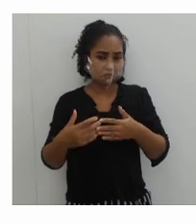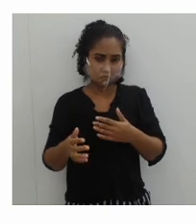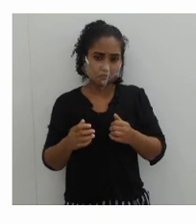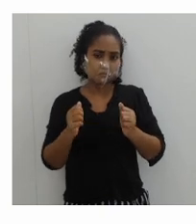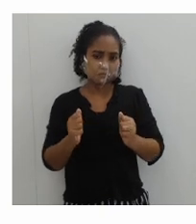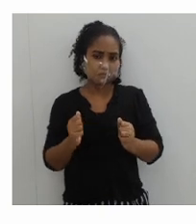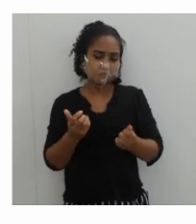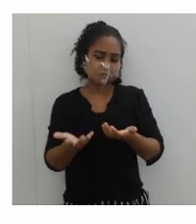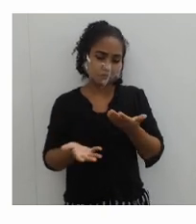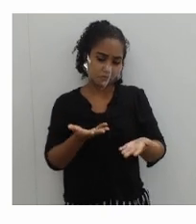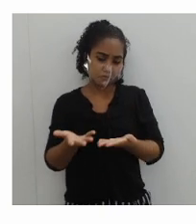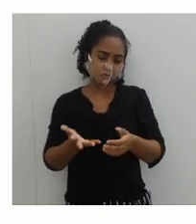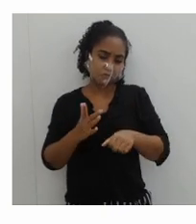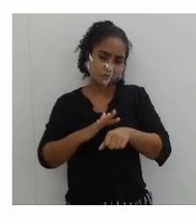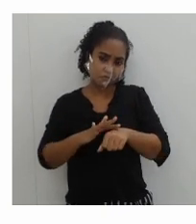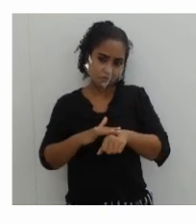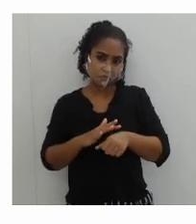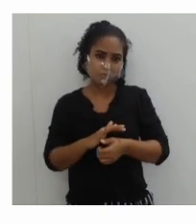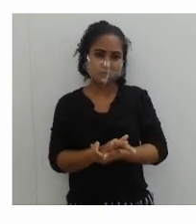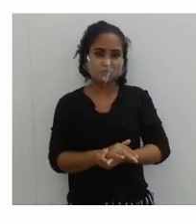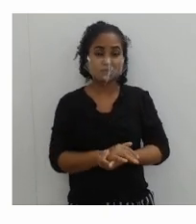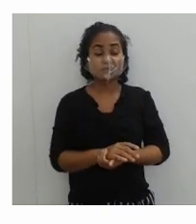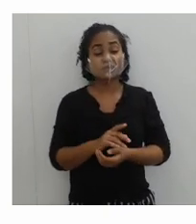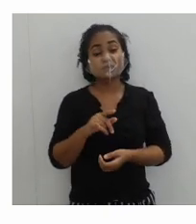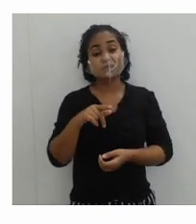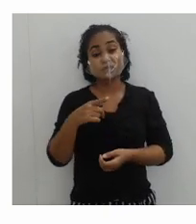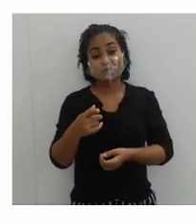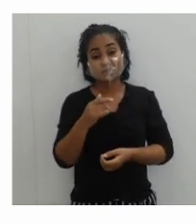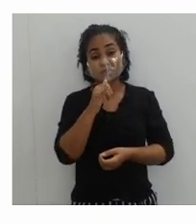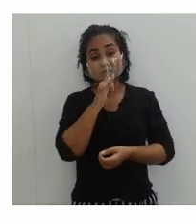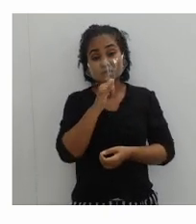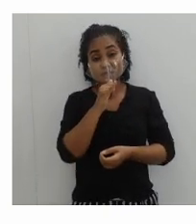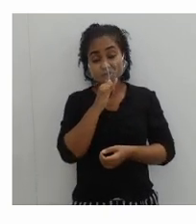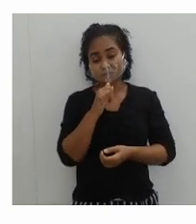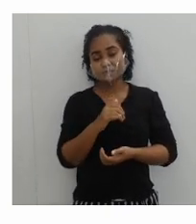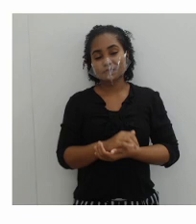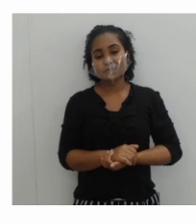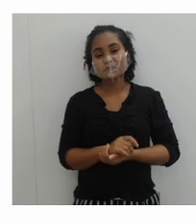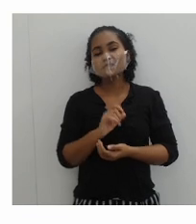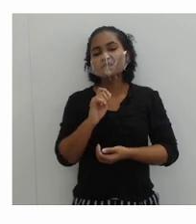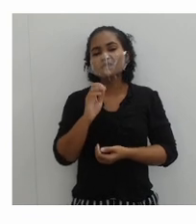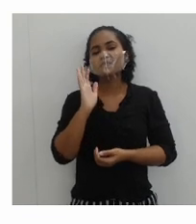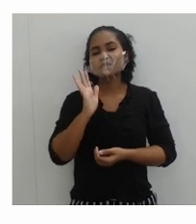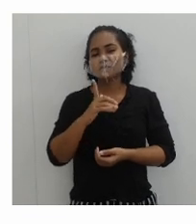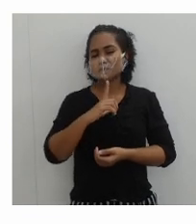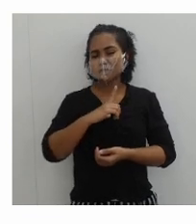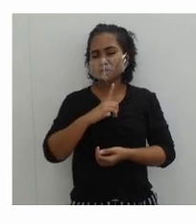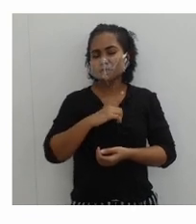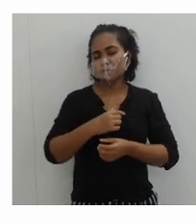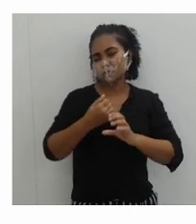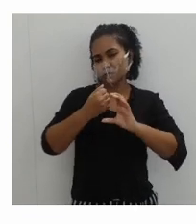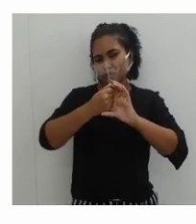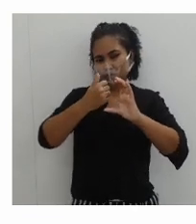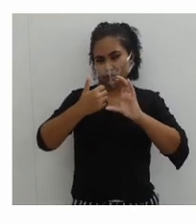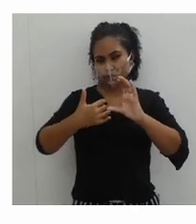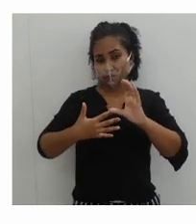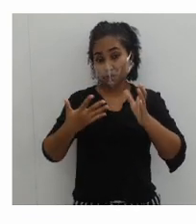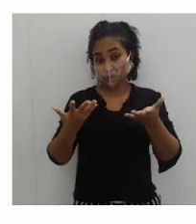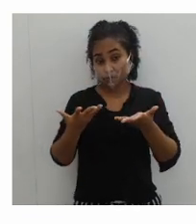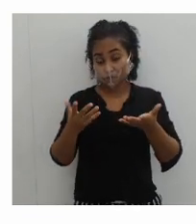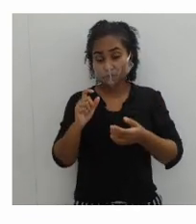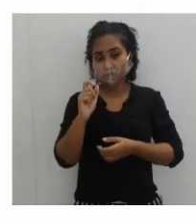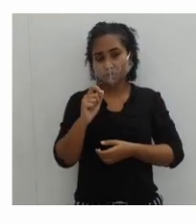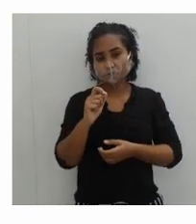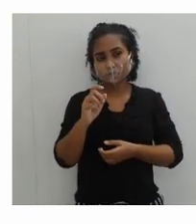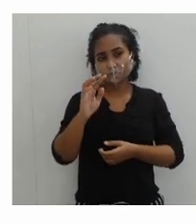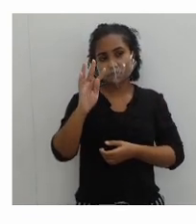das pessoas infectadas. Outra parasitose, que a gente tem alguns para a gente dar uma olhadinha hoje, é